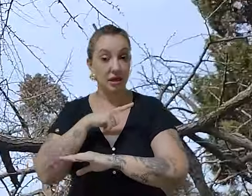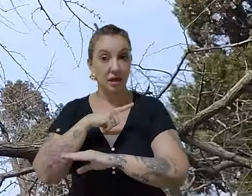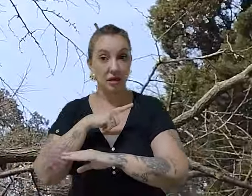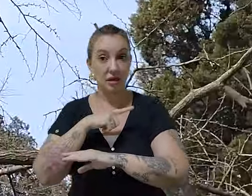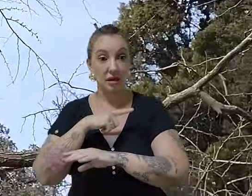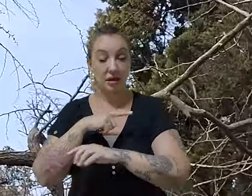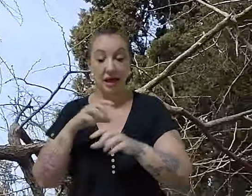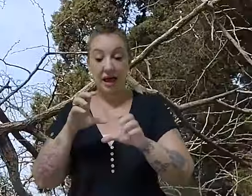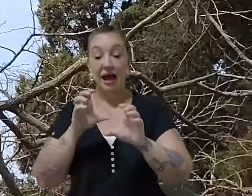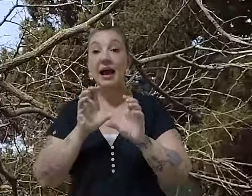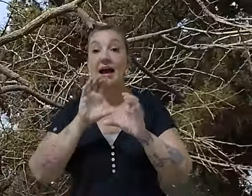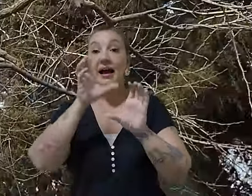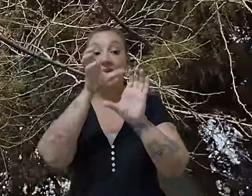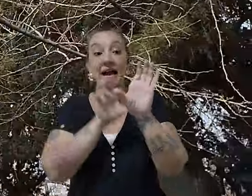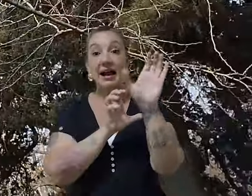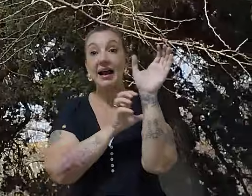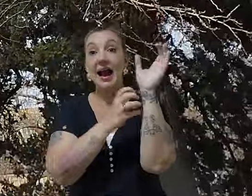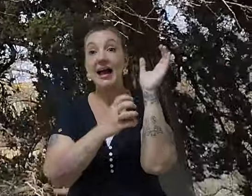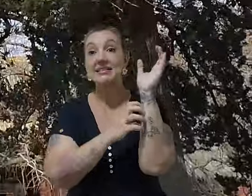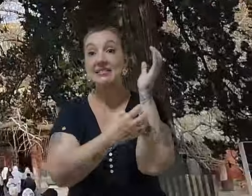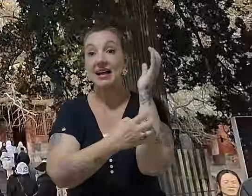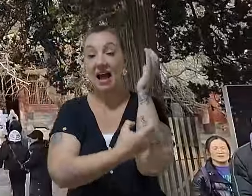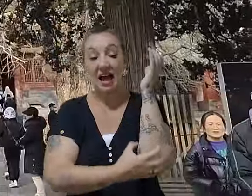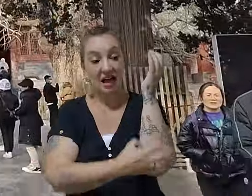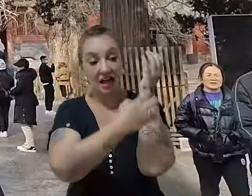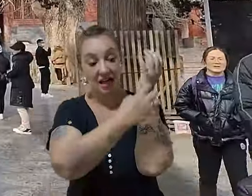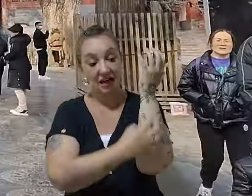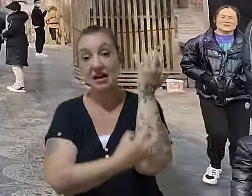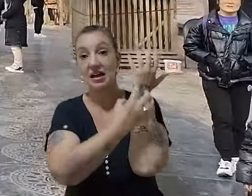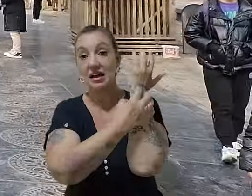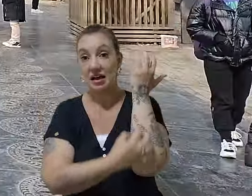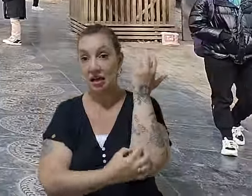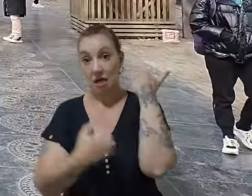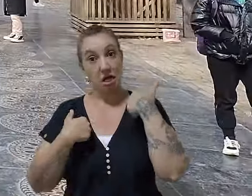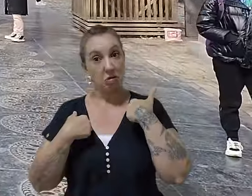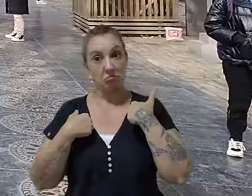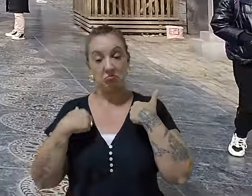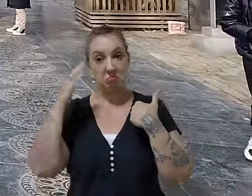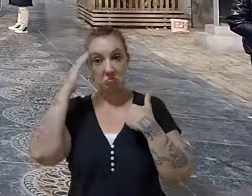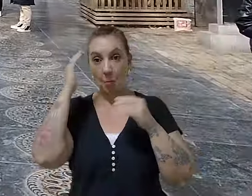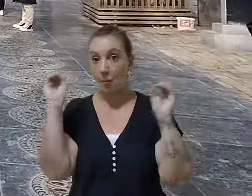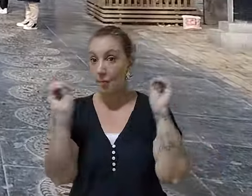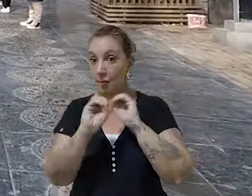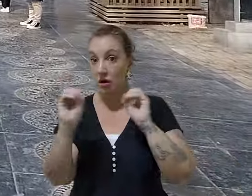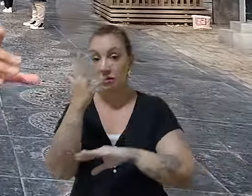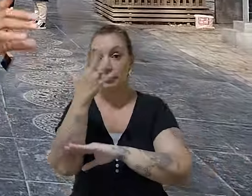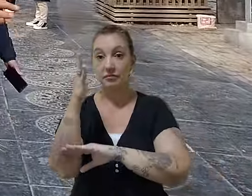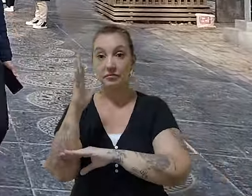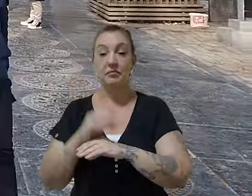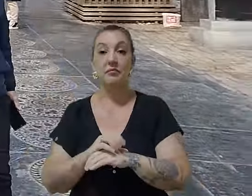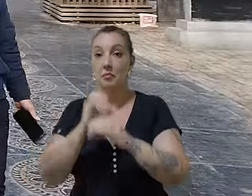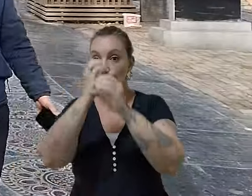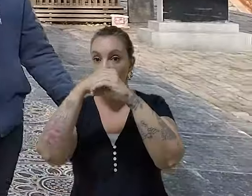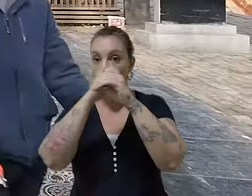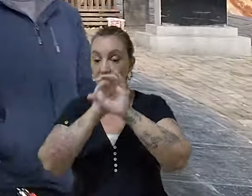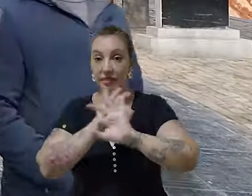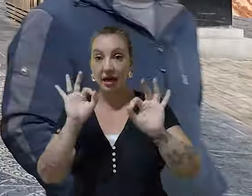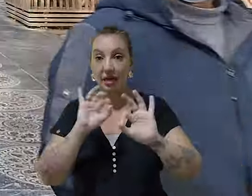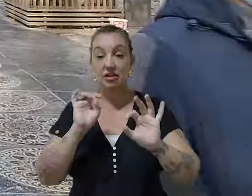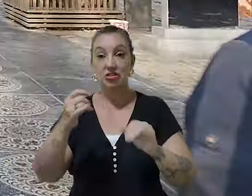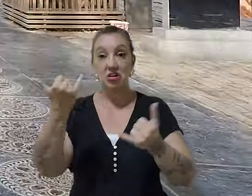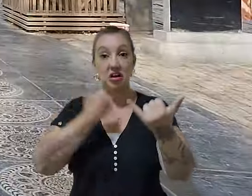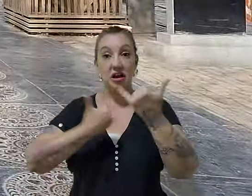pela casca, né? Por essa formação da casca. Eu não sou botânico, tá? Nem biólogo, só